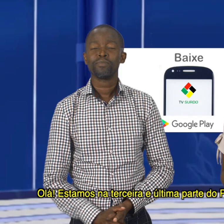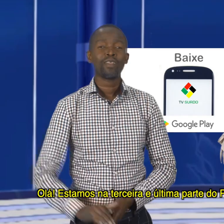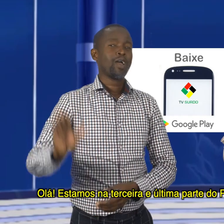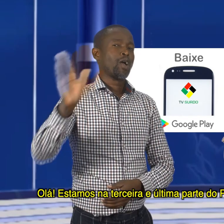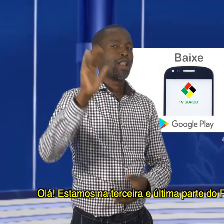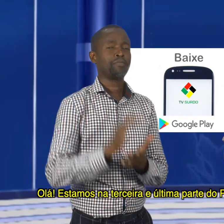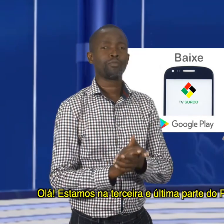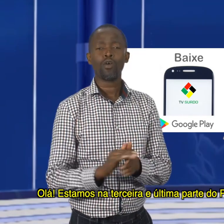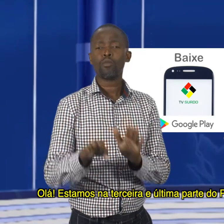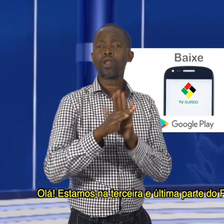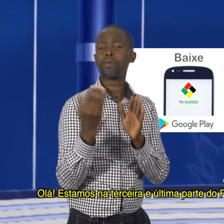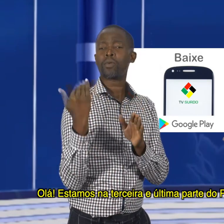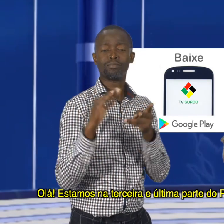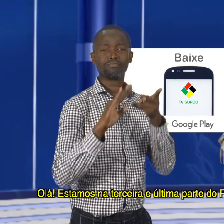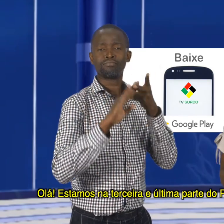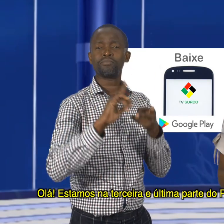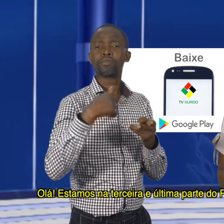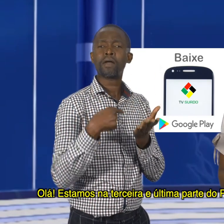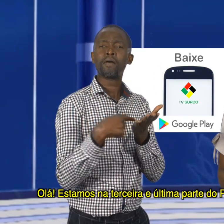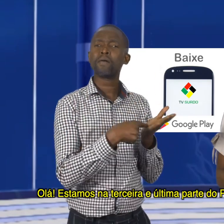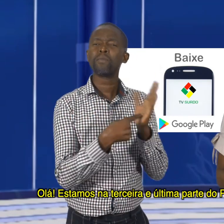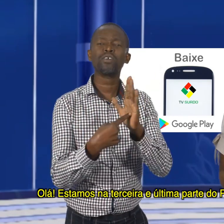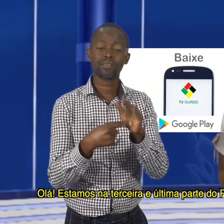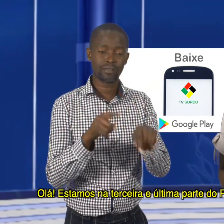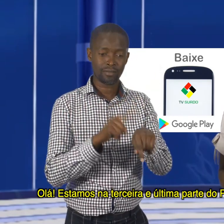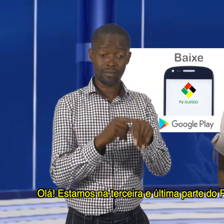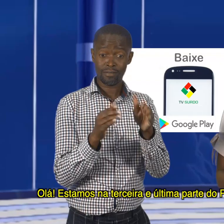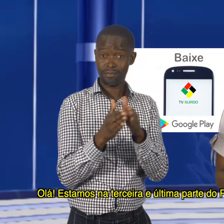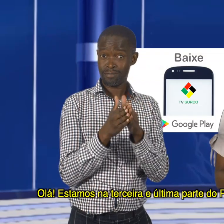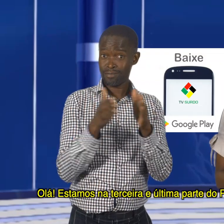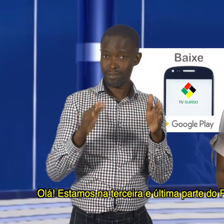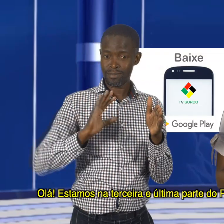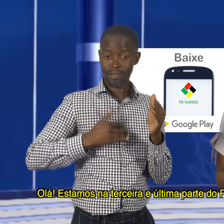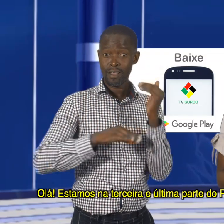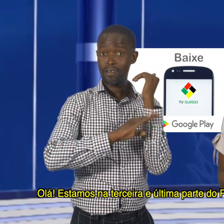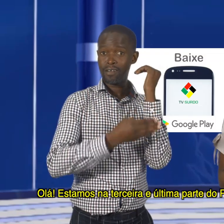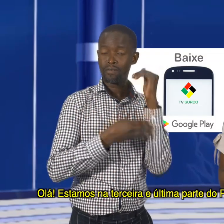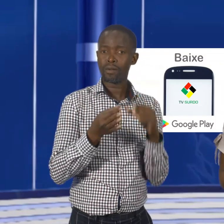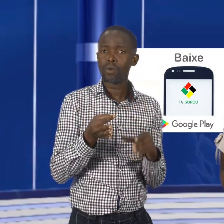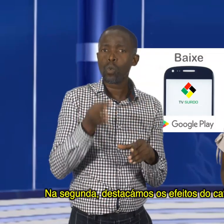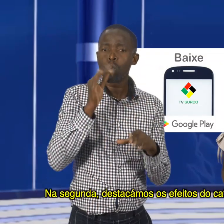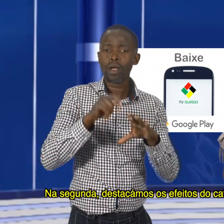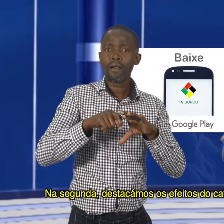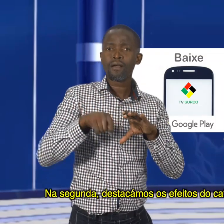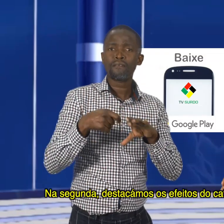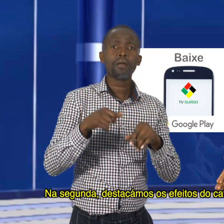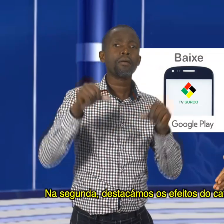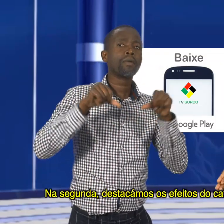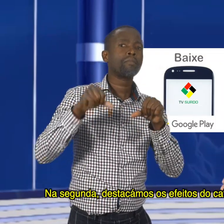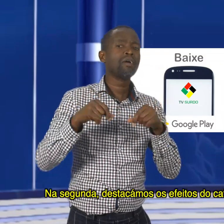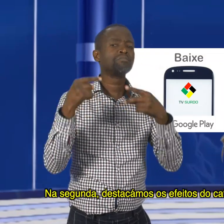Olá, estamos na terceira e última parte do programa da TV Surdo. Na segunda,